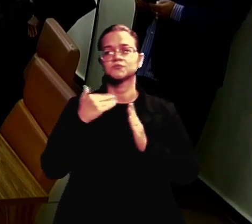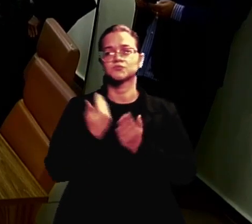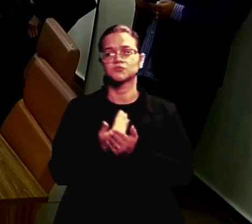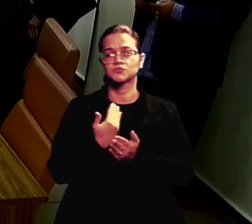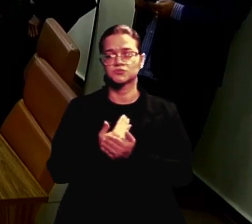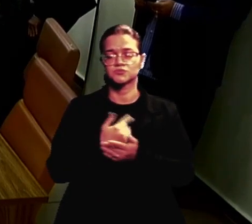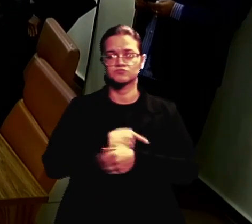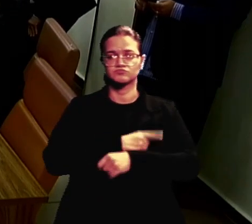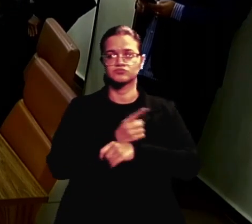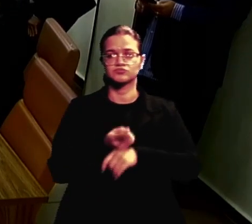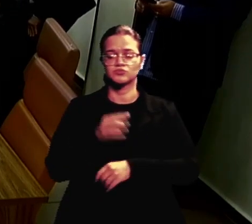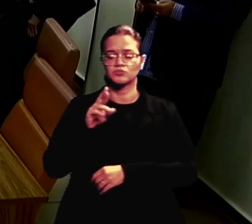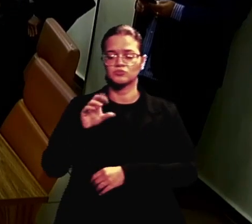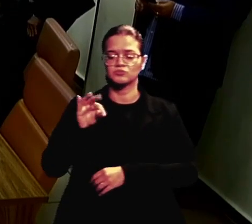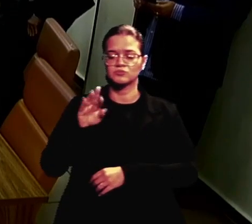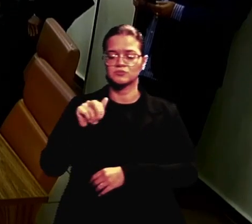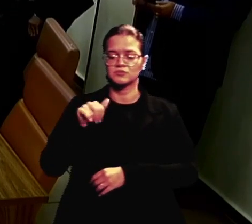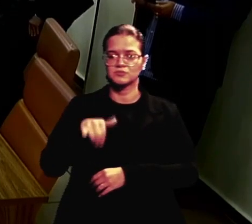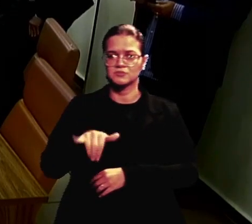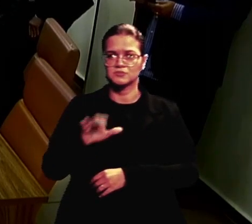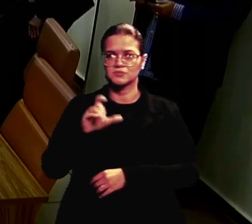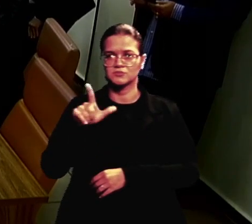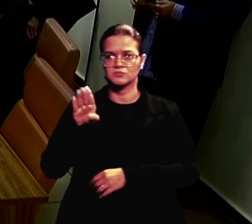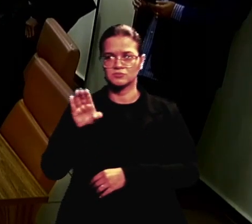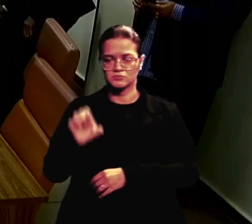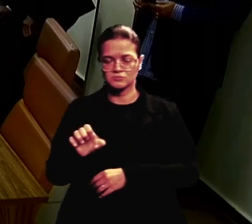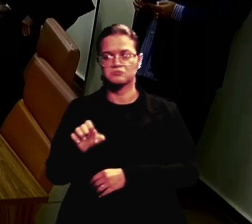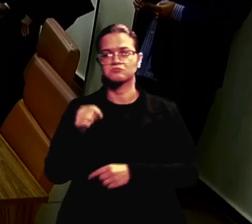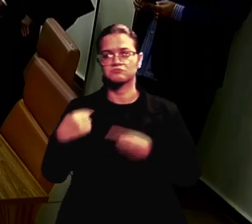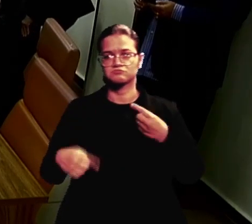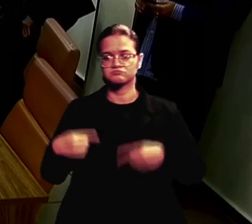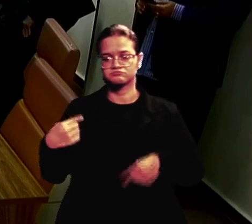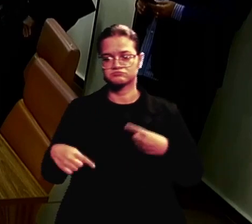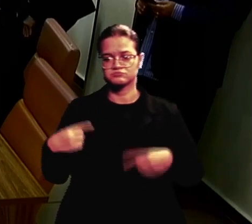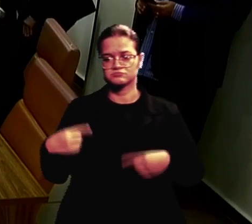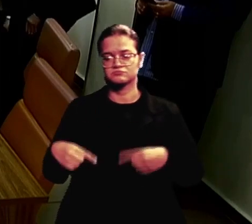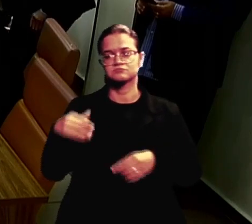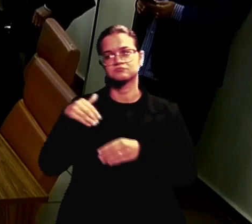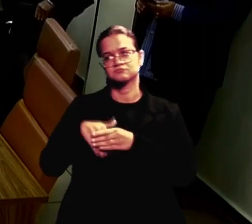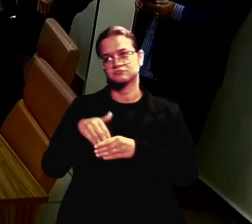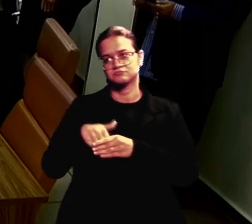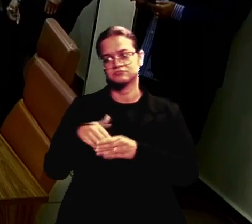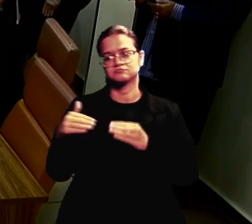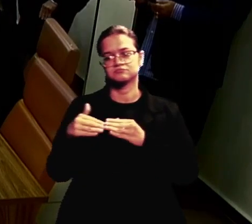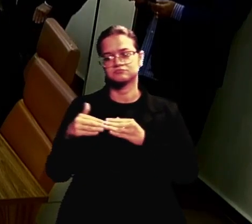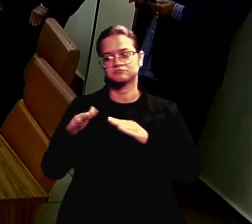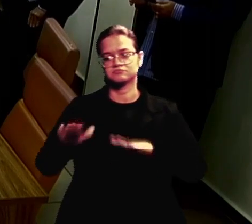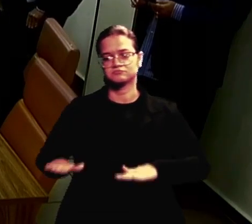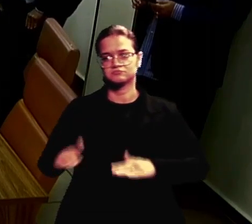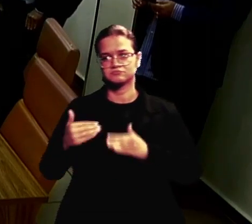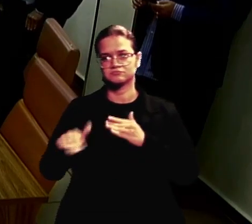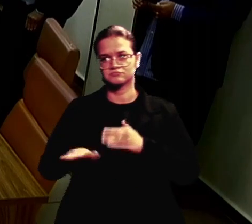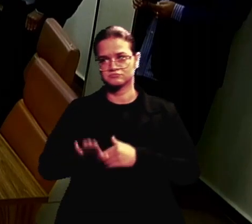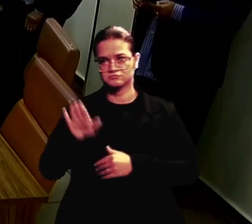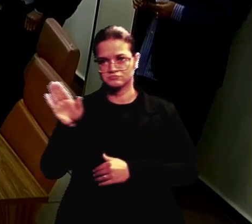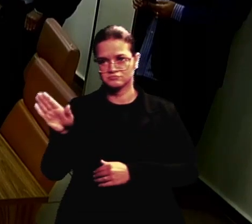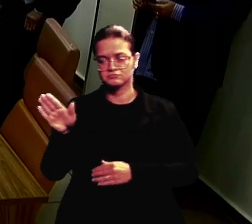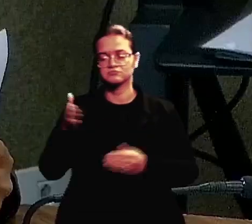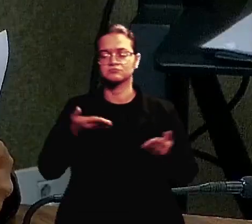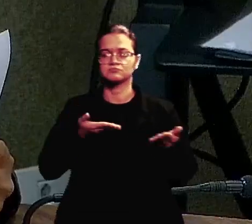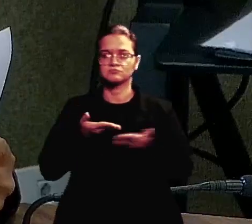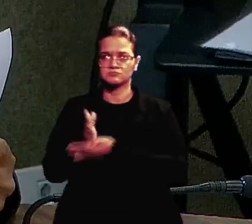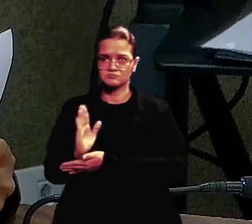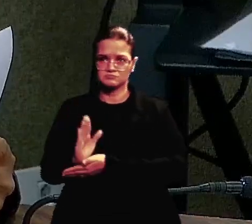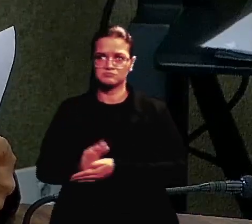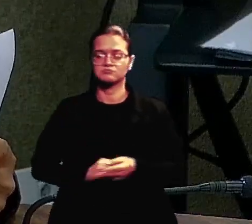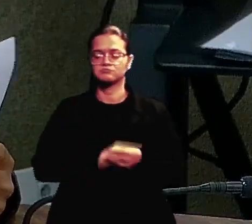Municipal em Tempo Integral Rotary Clube de Goiânia e outras providências. Projeto está em discussão. Em votação, favoráveis à presidência, comissão, contrários, se